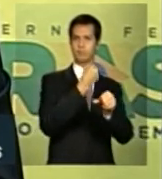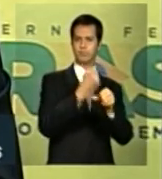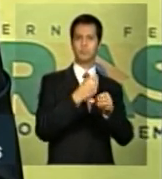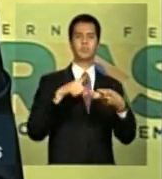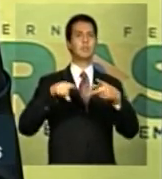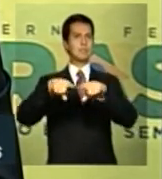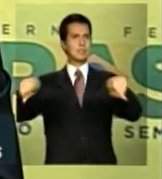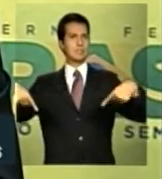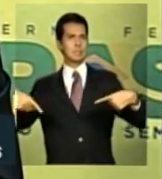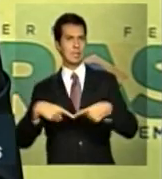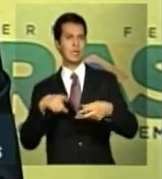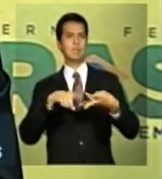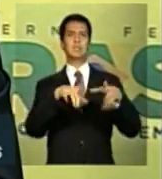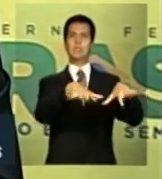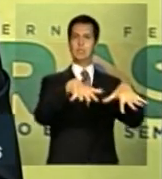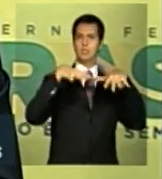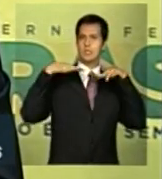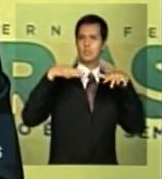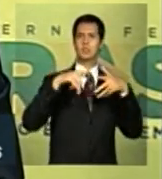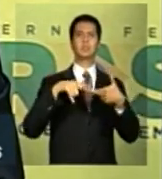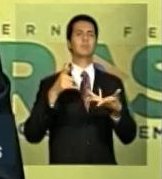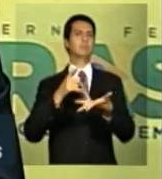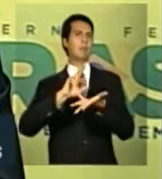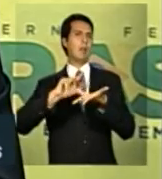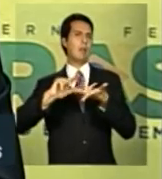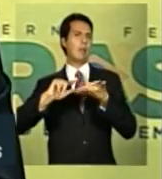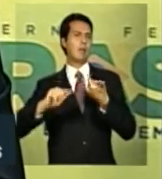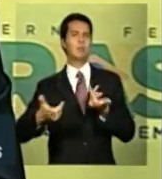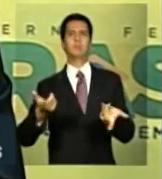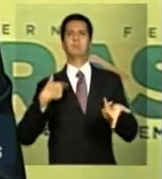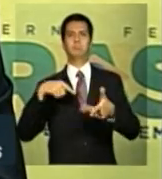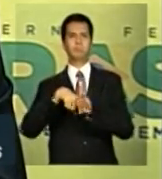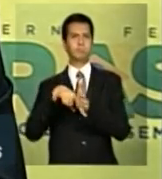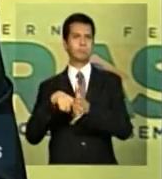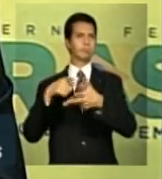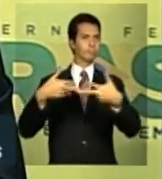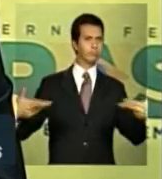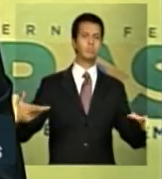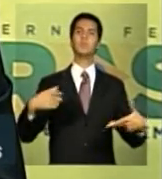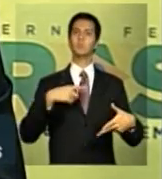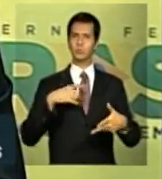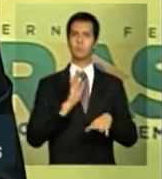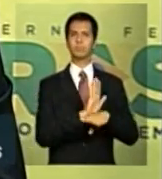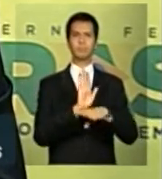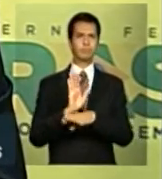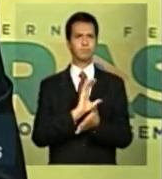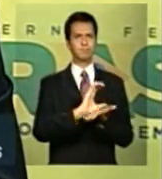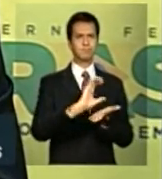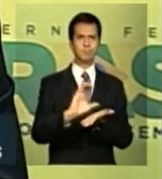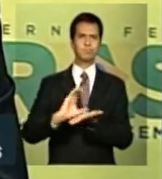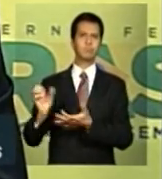salas de aula, auditórios, infraestrutura de pesquisa. Isso significa que nós temos